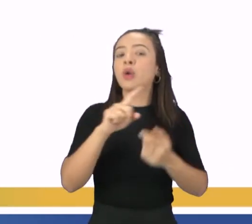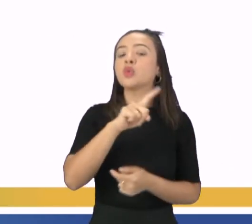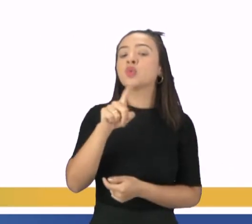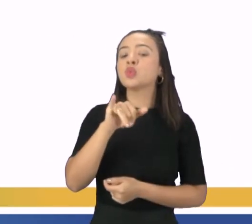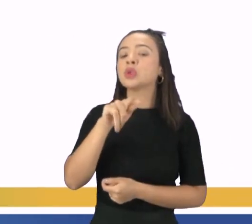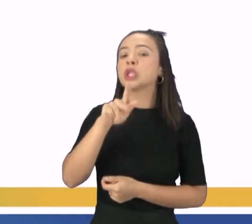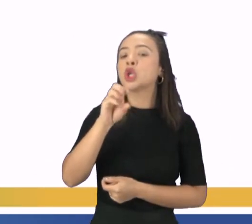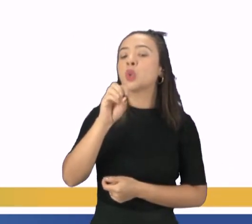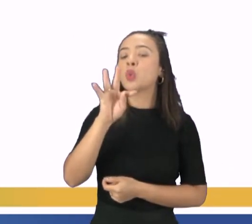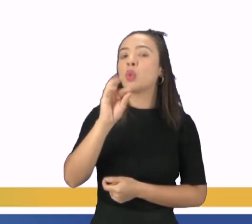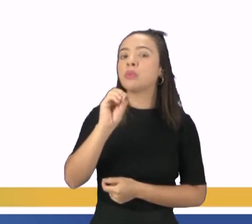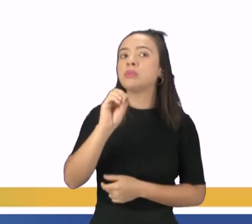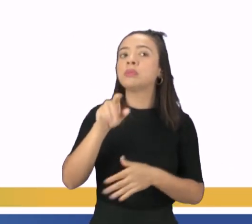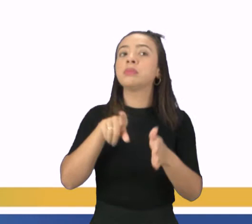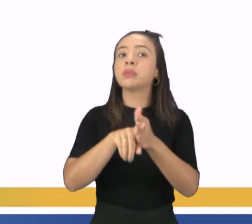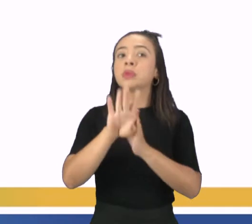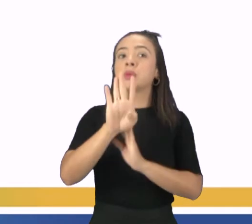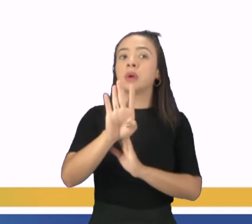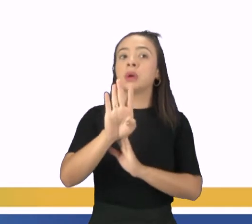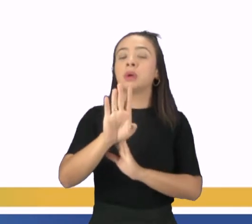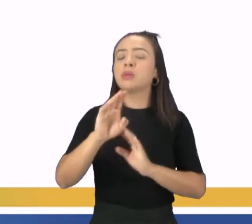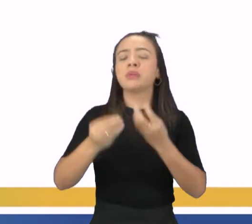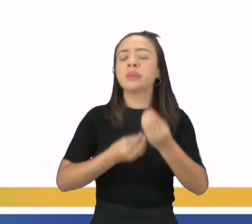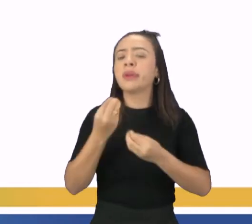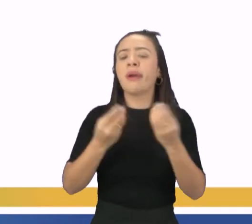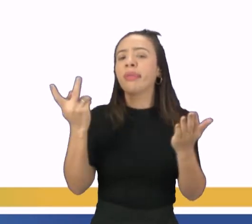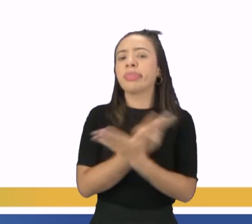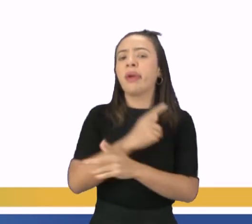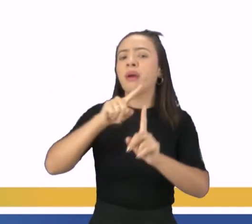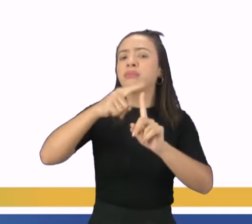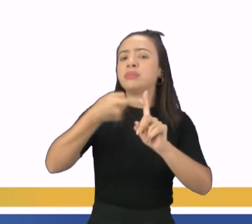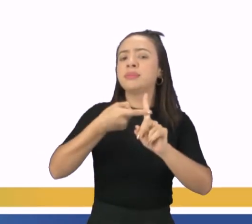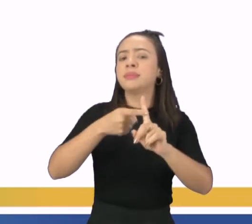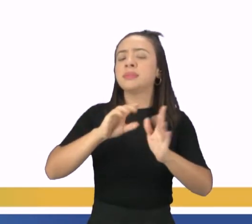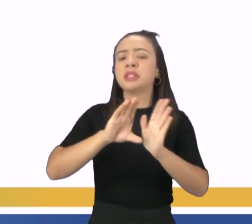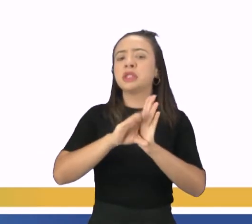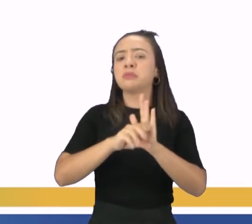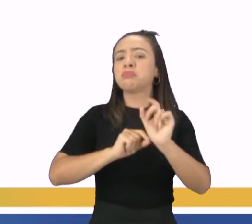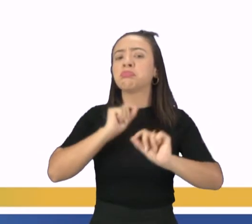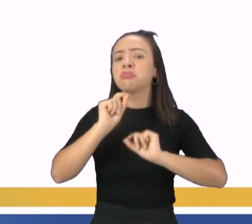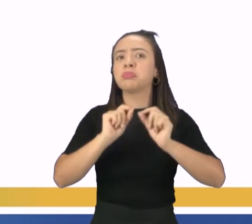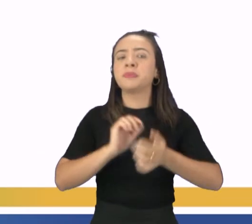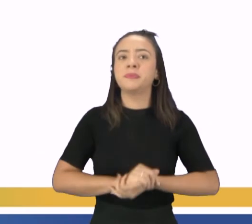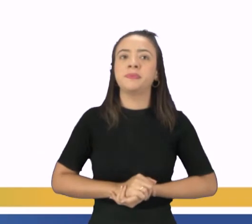zigoto, tá? E 4. Como é definida a gravidez? Vamos lá?